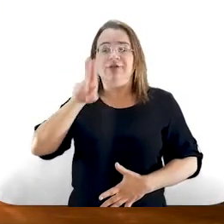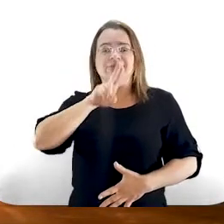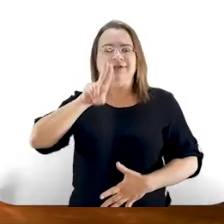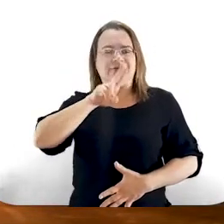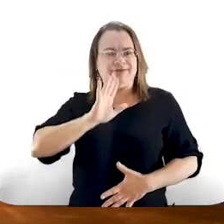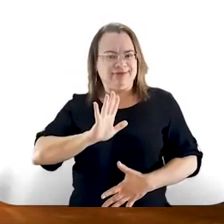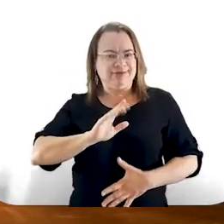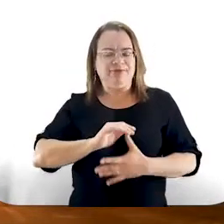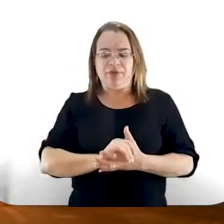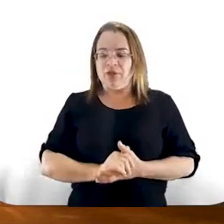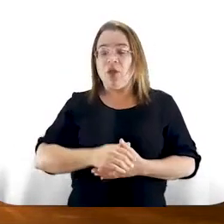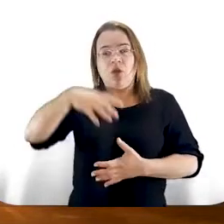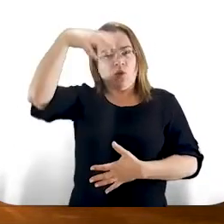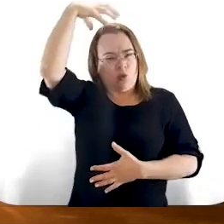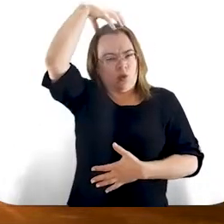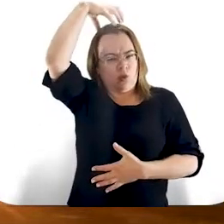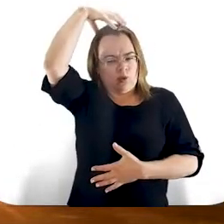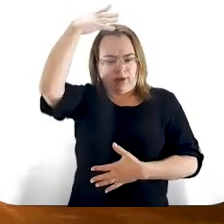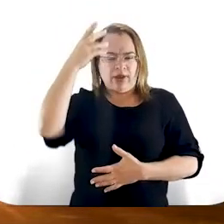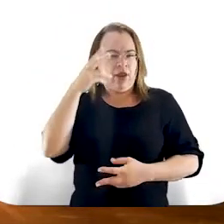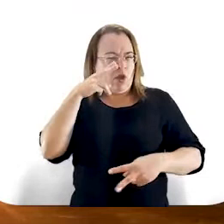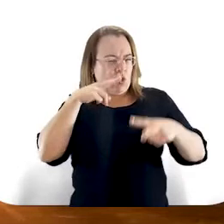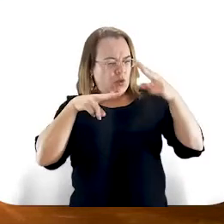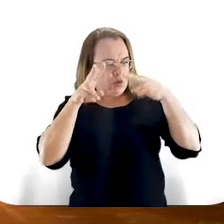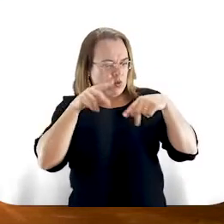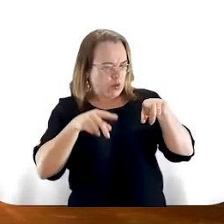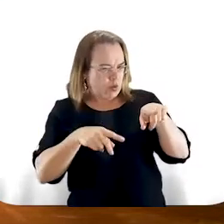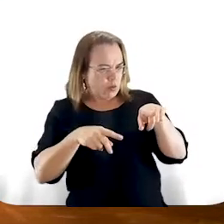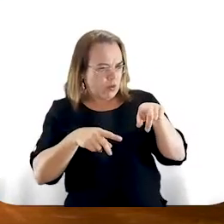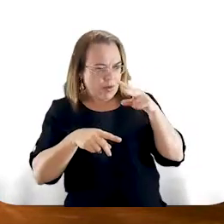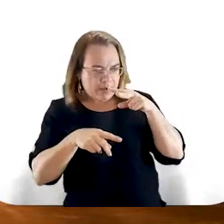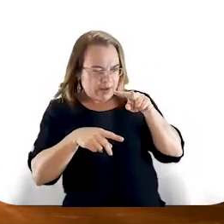terra. O rei olhou para eles